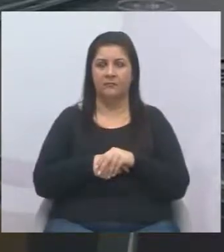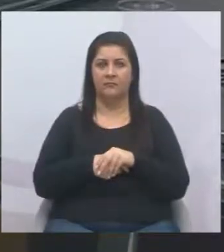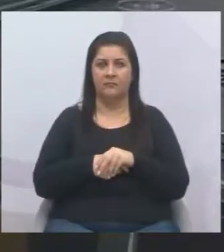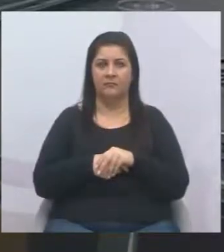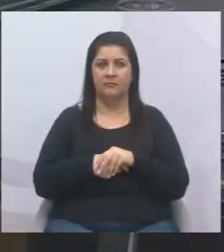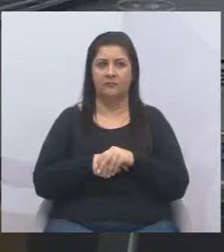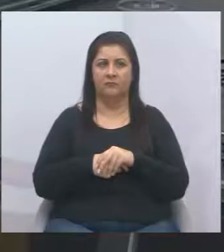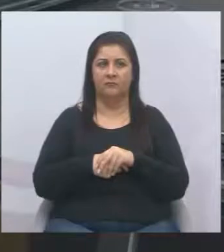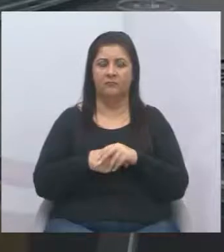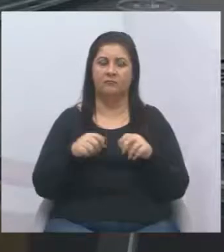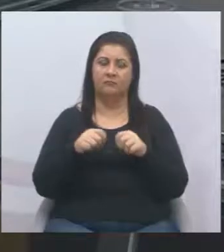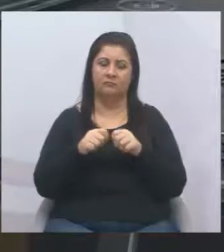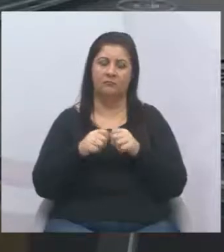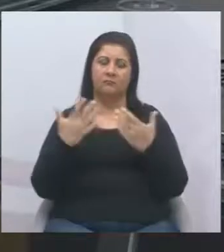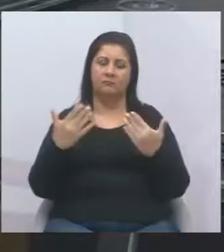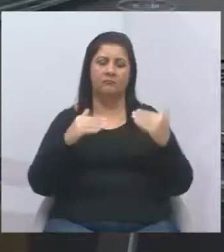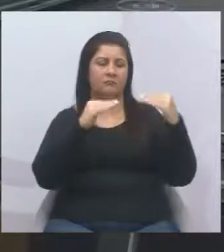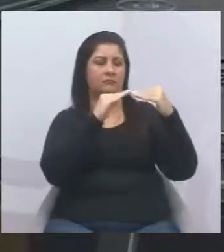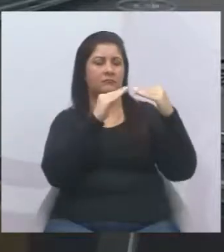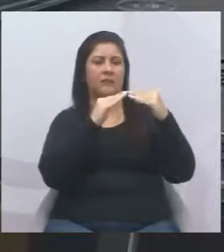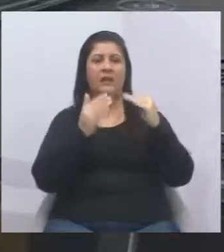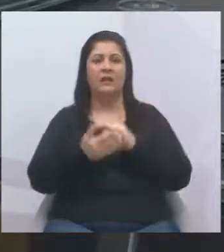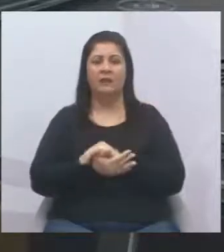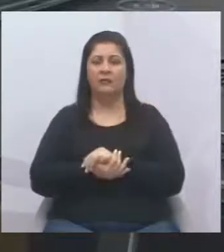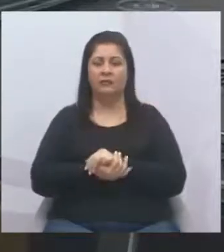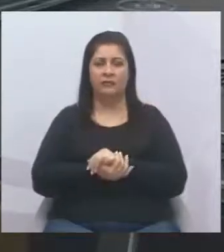isso acontecer. Então, conto com o meu voto, sou favorável.